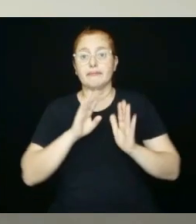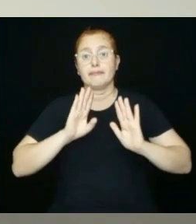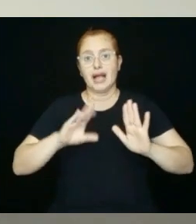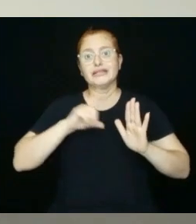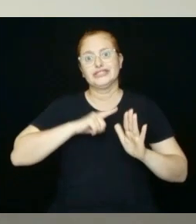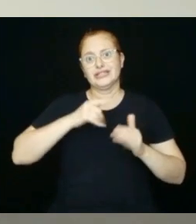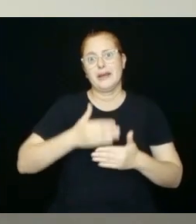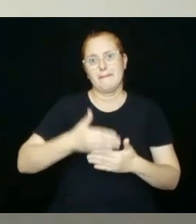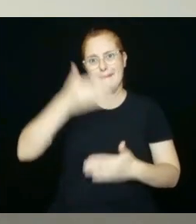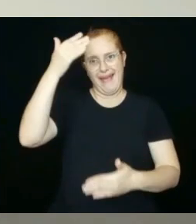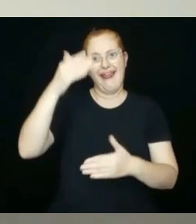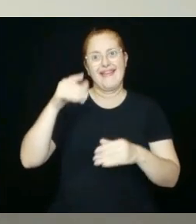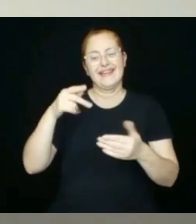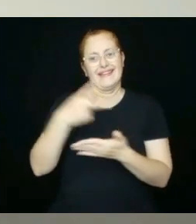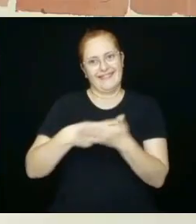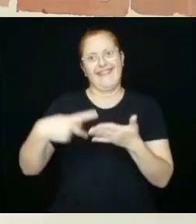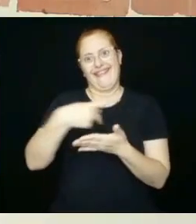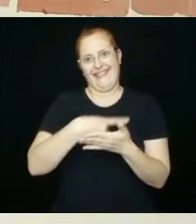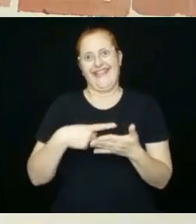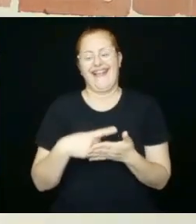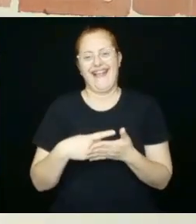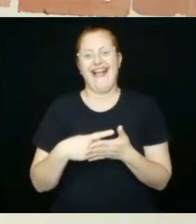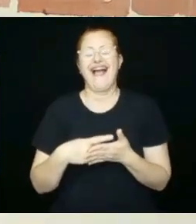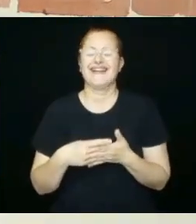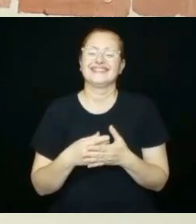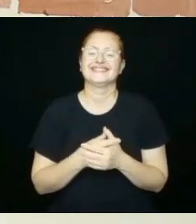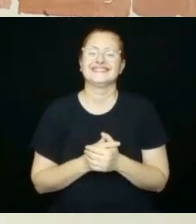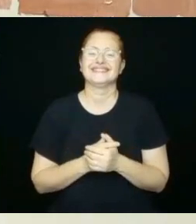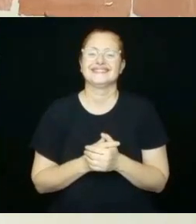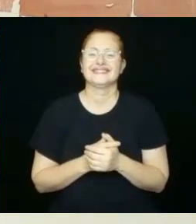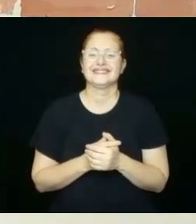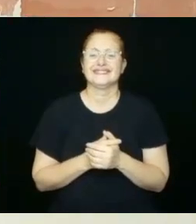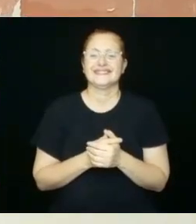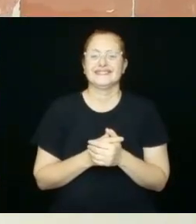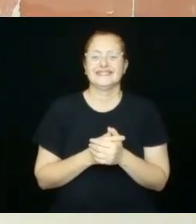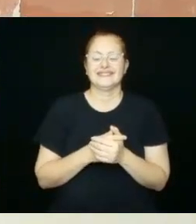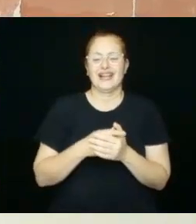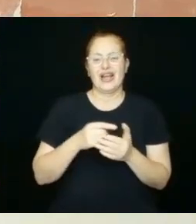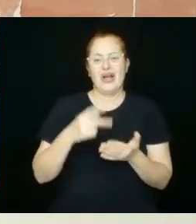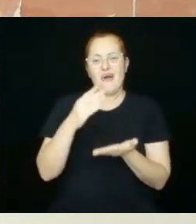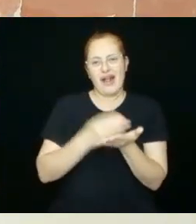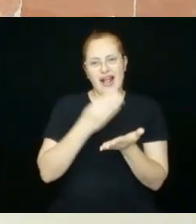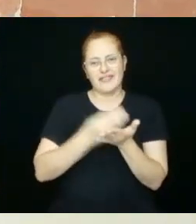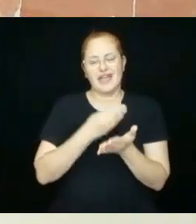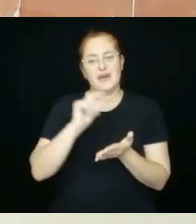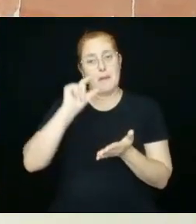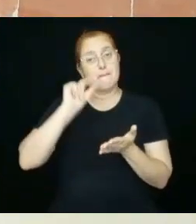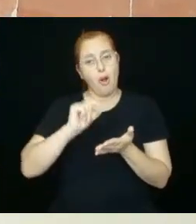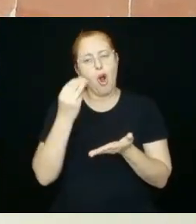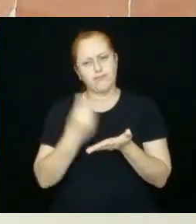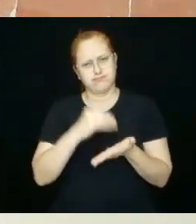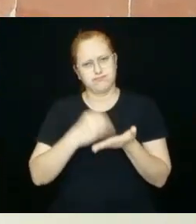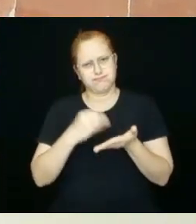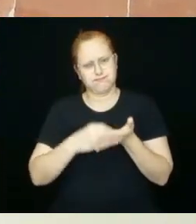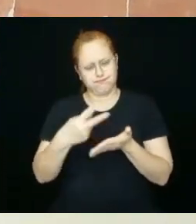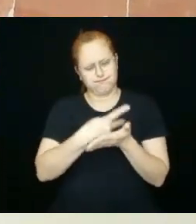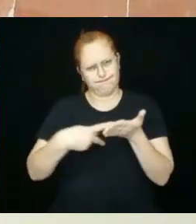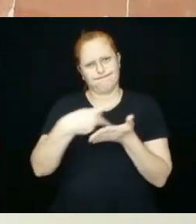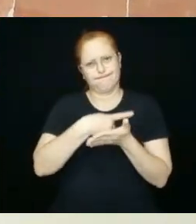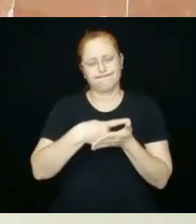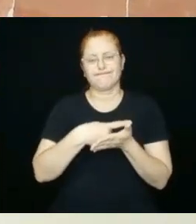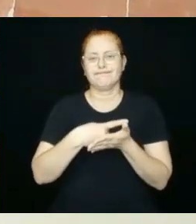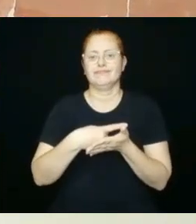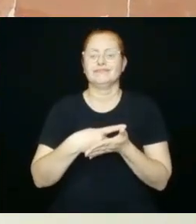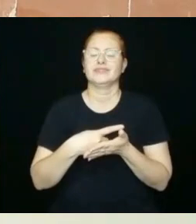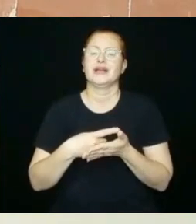tinha uma parede também para encher, ficou um terço do caderno com anotações gráficas, assim. Vai ter que